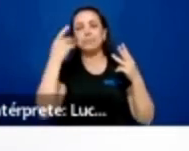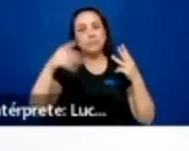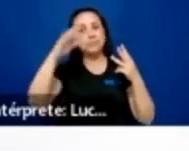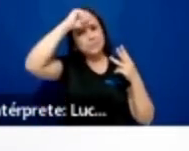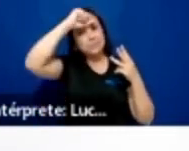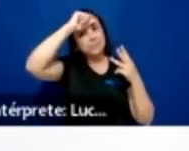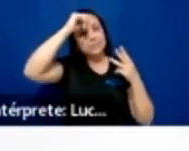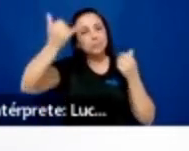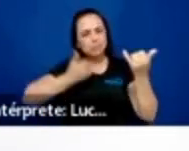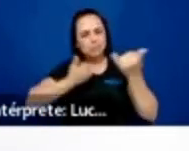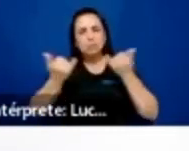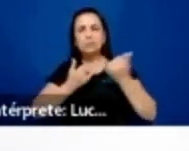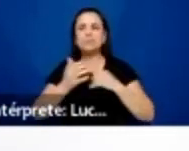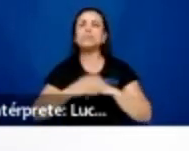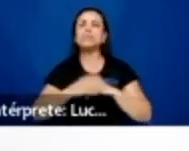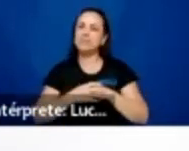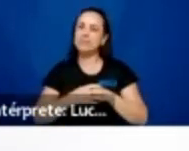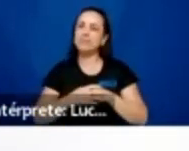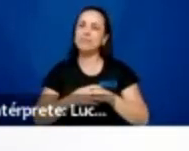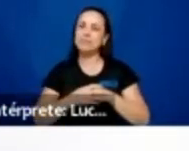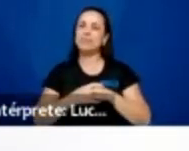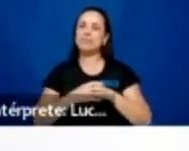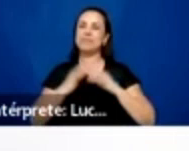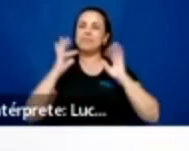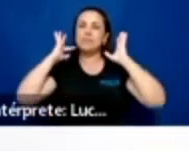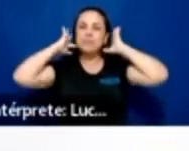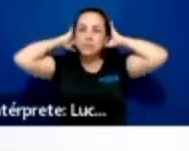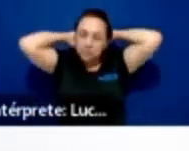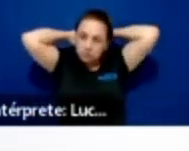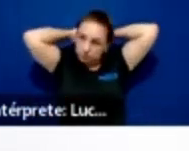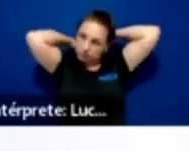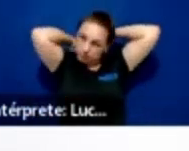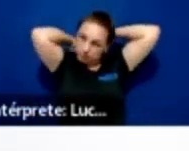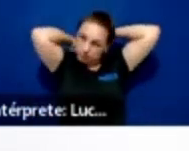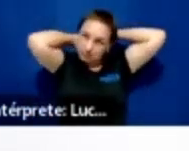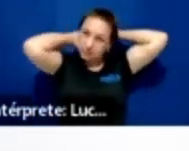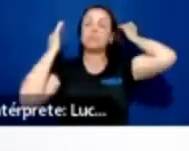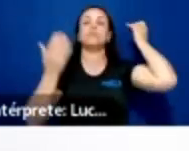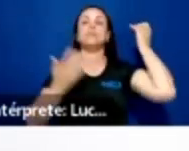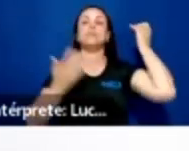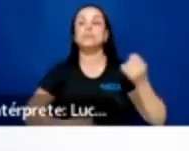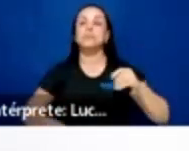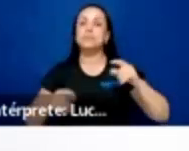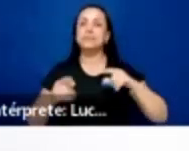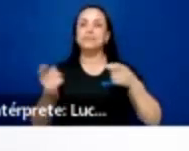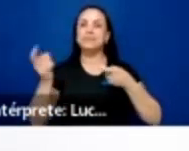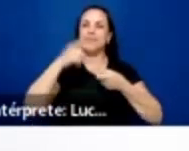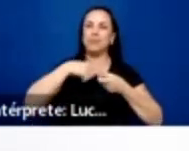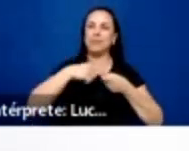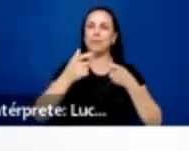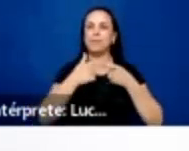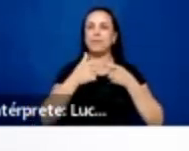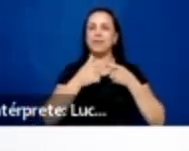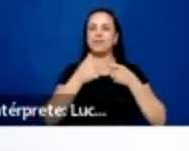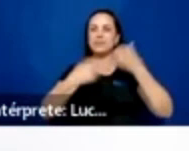a água. E eu gostaria agora de voltar para o Sunaik, que agora, se ele concorda aí com a nossa explicação, como que é, o que ele tem que acrescentar mais